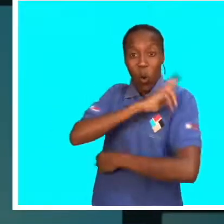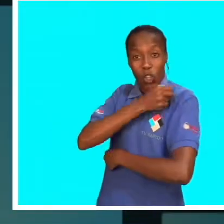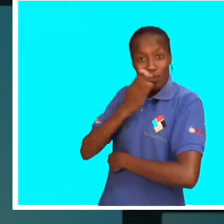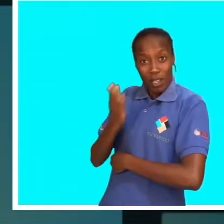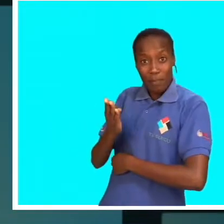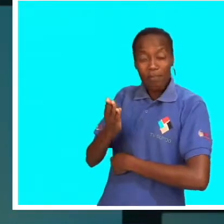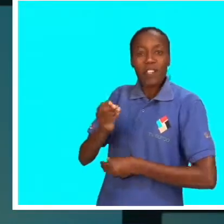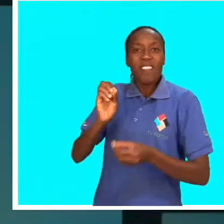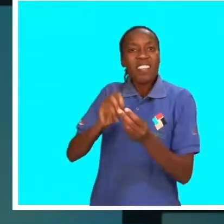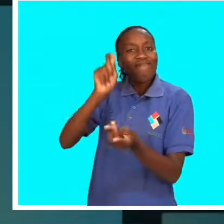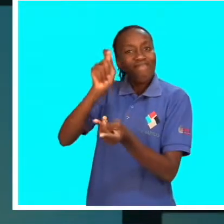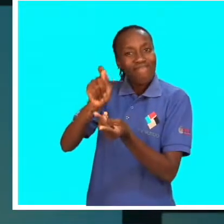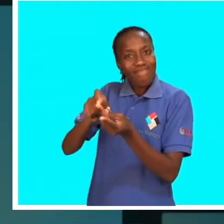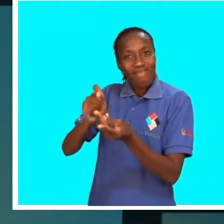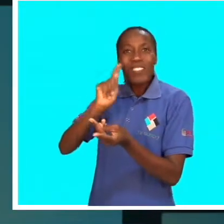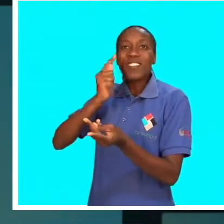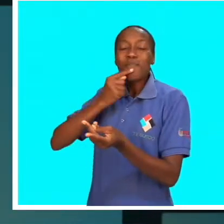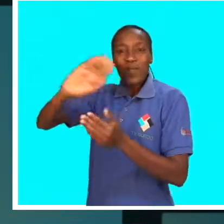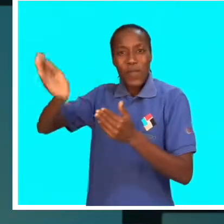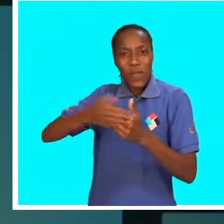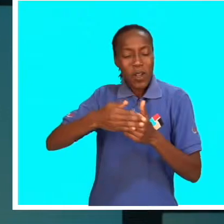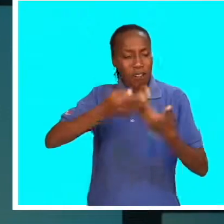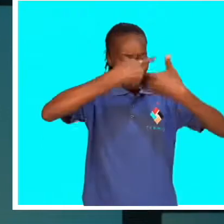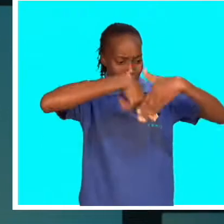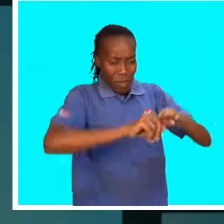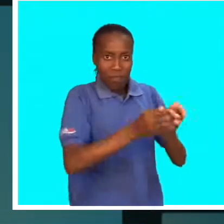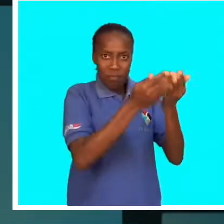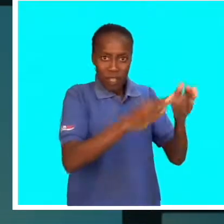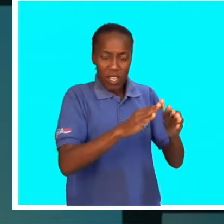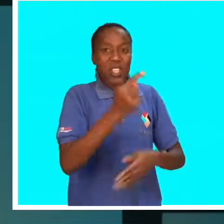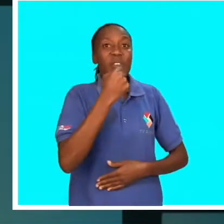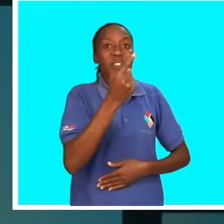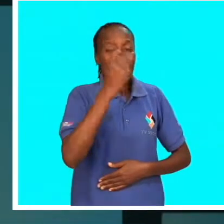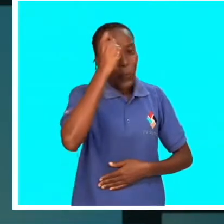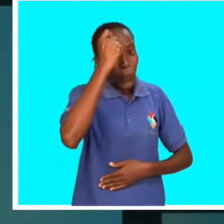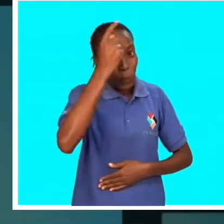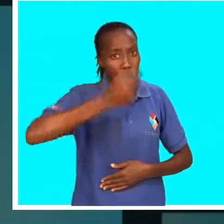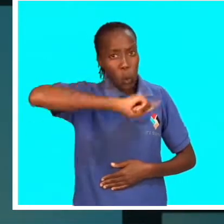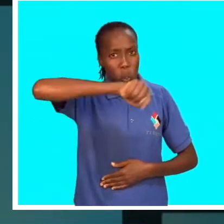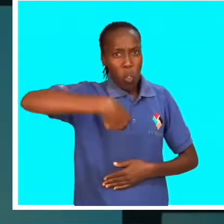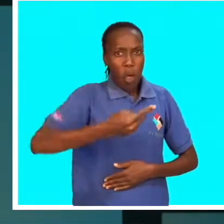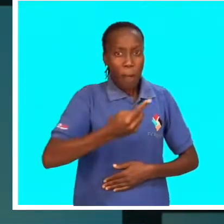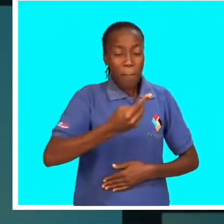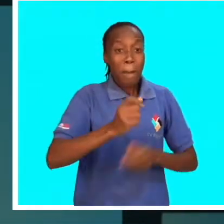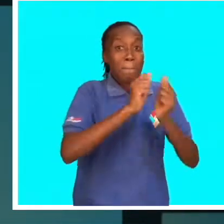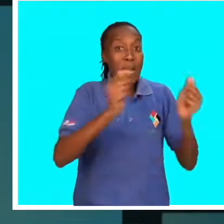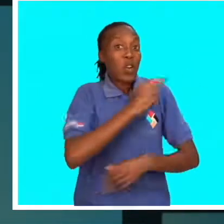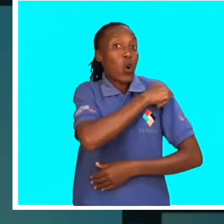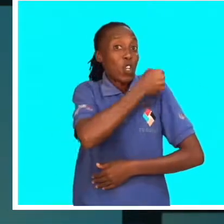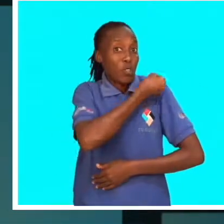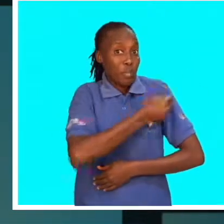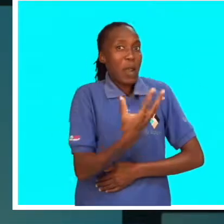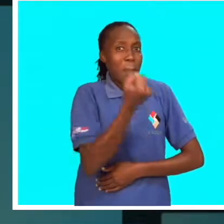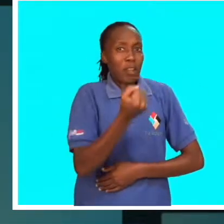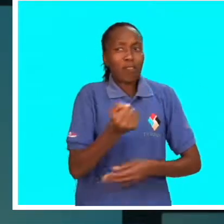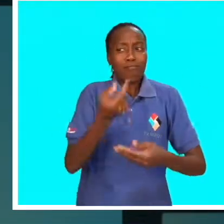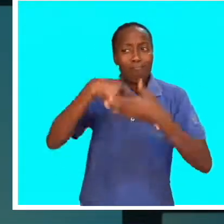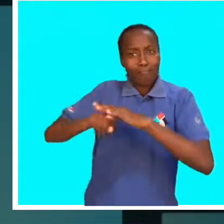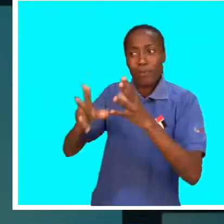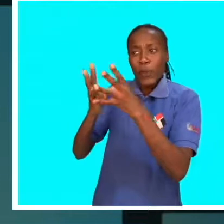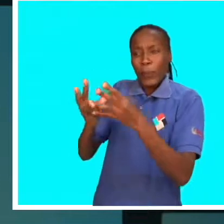Recomendamos que se vá a um hospital. Nós só curamos doenças espirituais. Ela está de